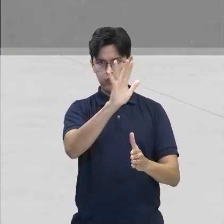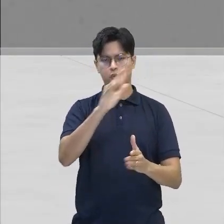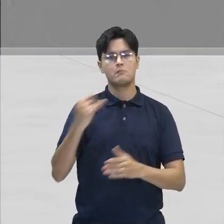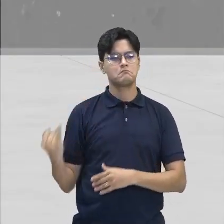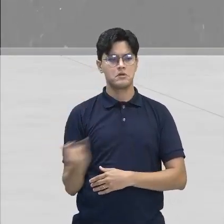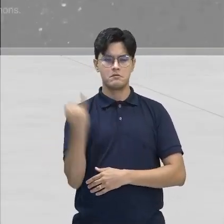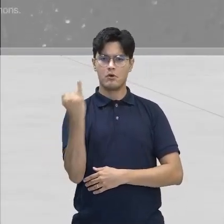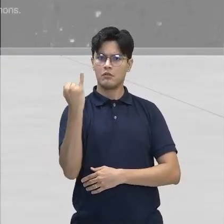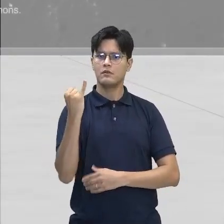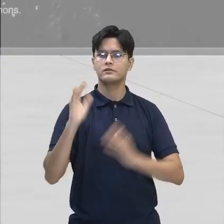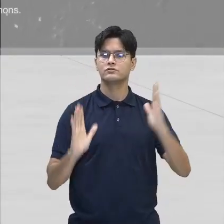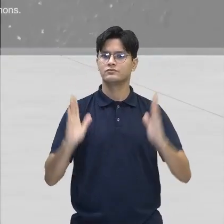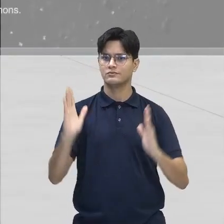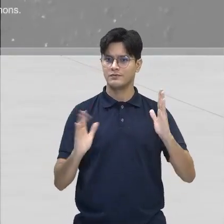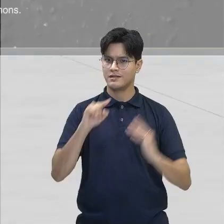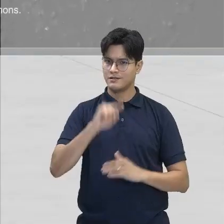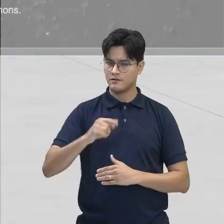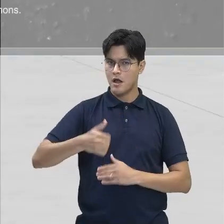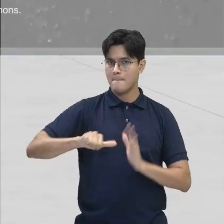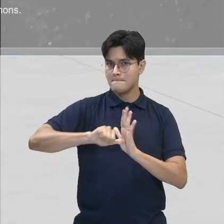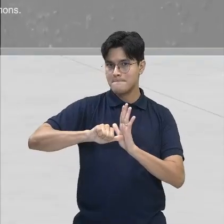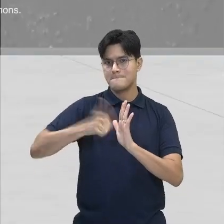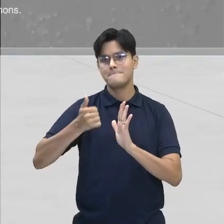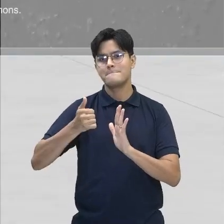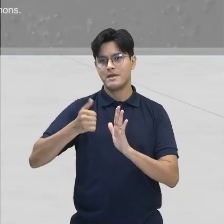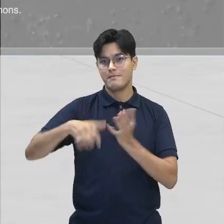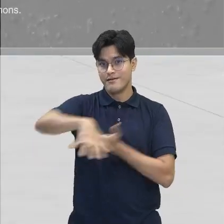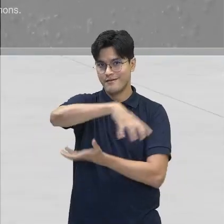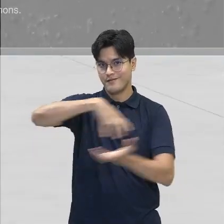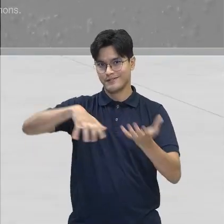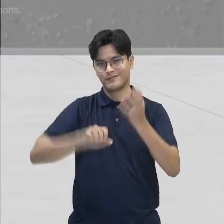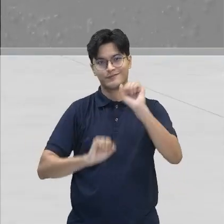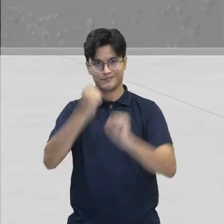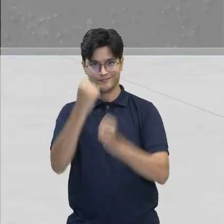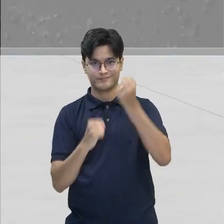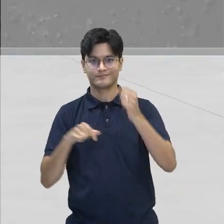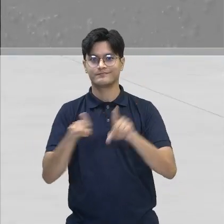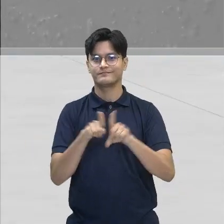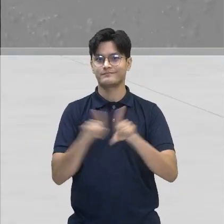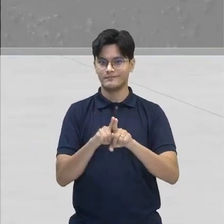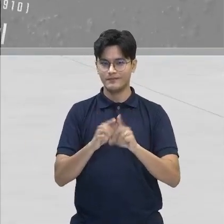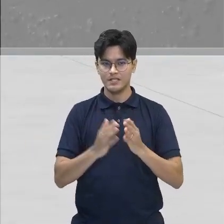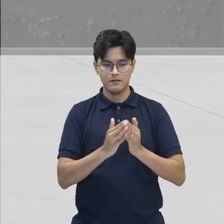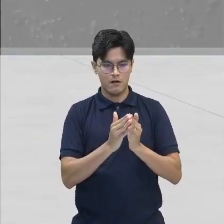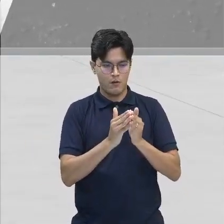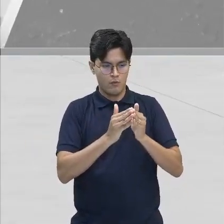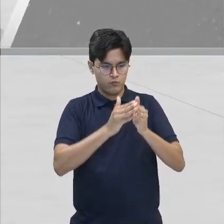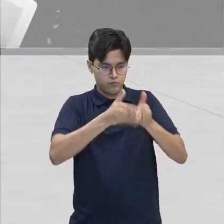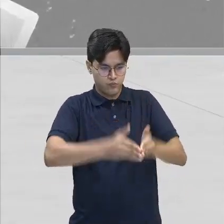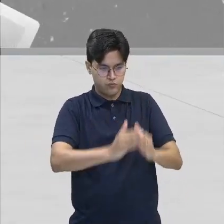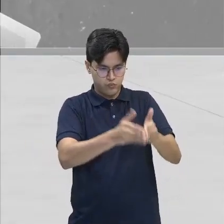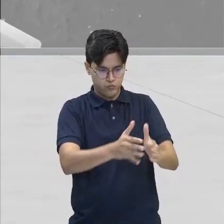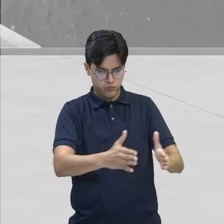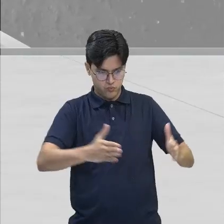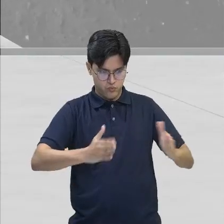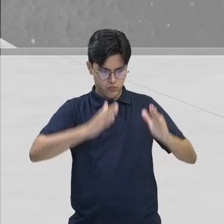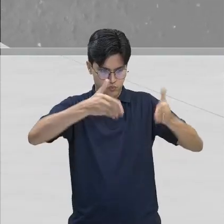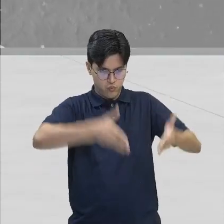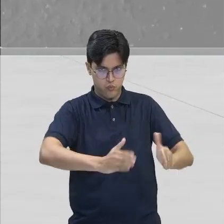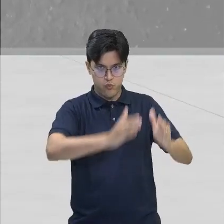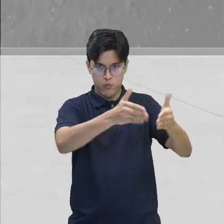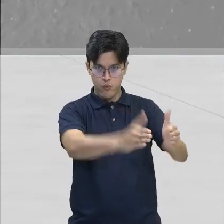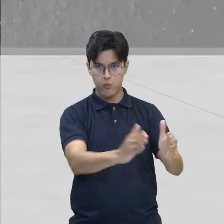especial durante ali a Primeira Revolução Industrial, a Segunda Revolução Industrial. Os navios, né, durante a Primeira e a Segunda Guerra Mundial,